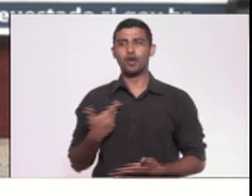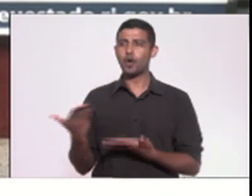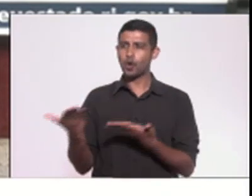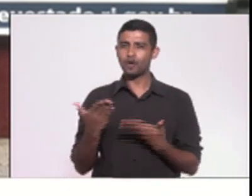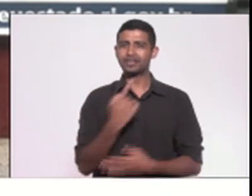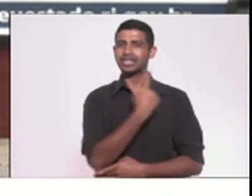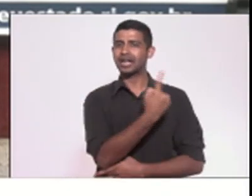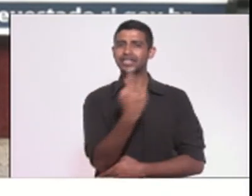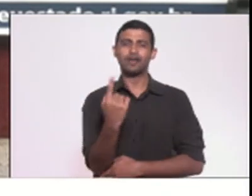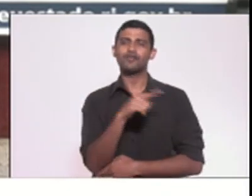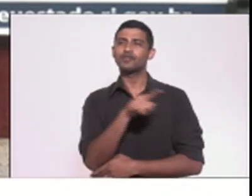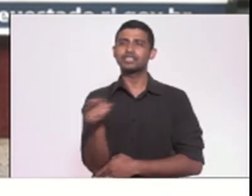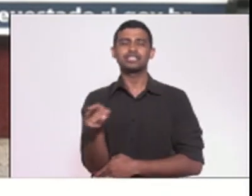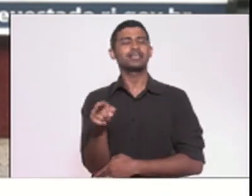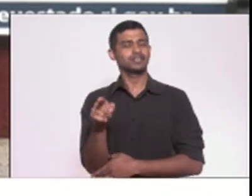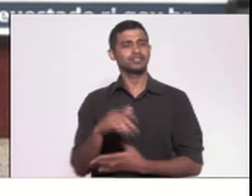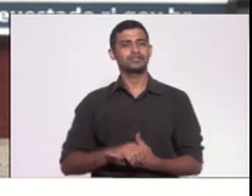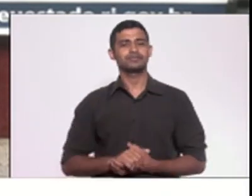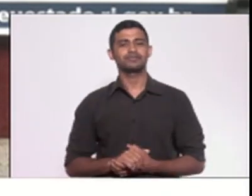vocês para